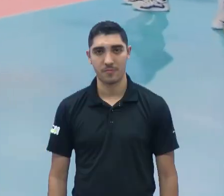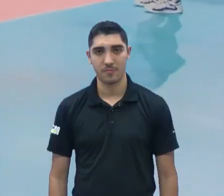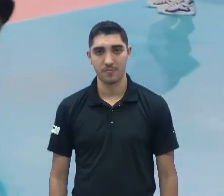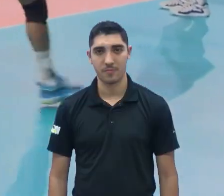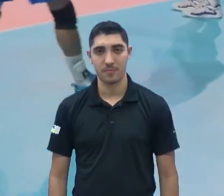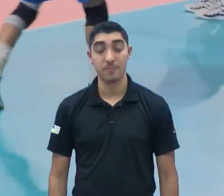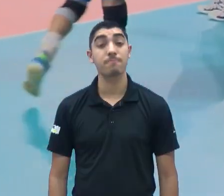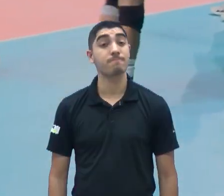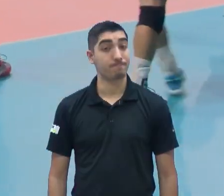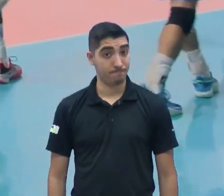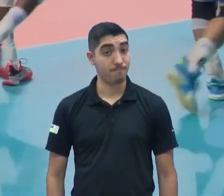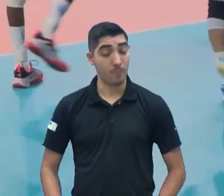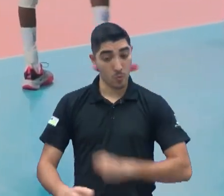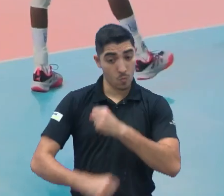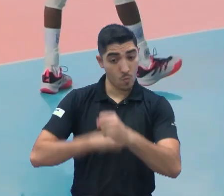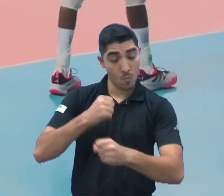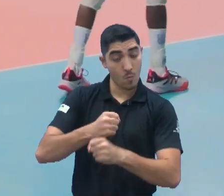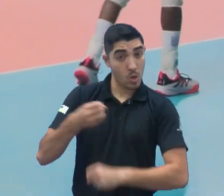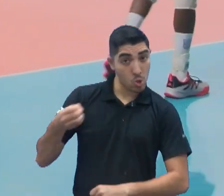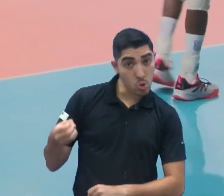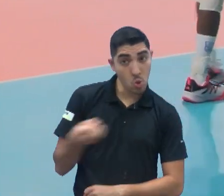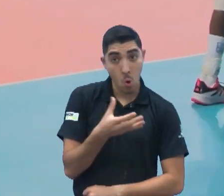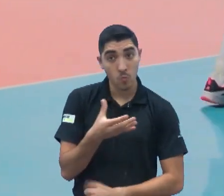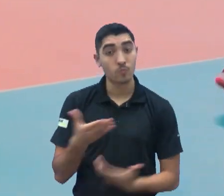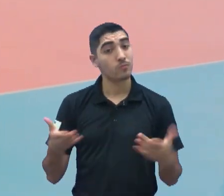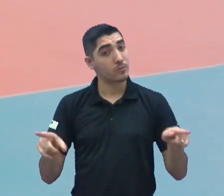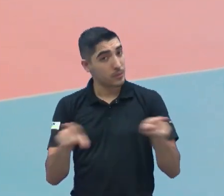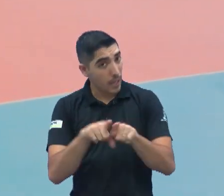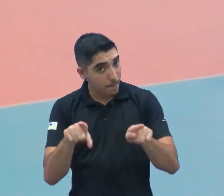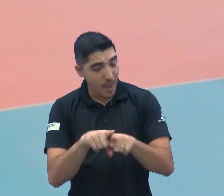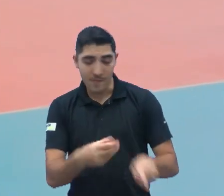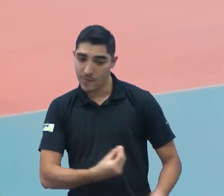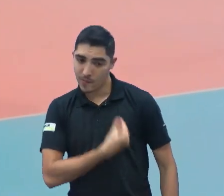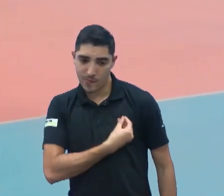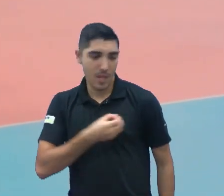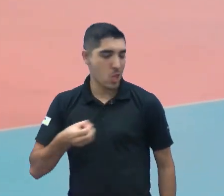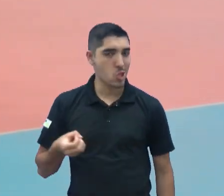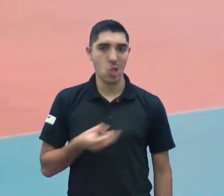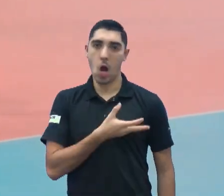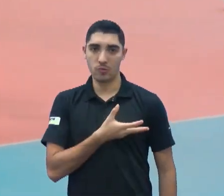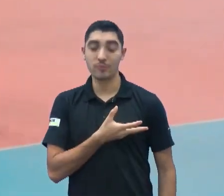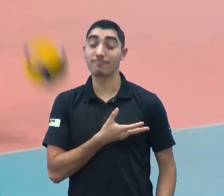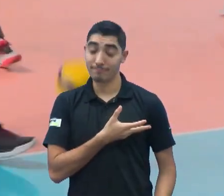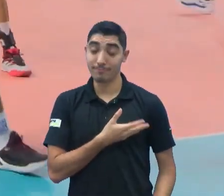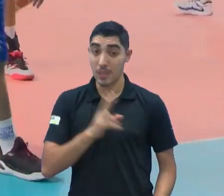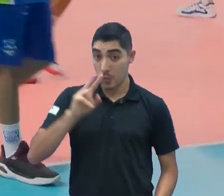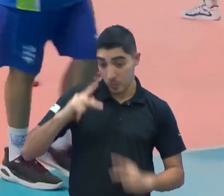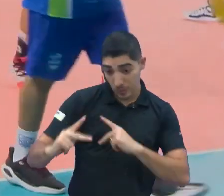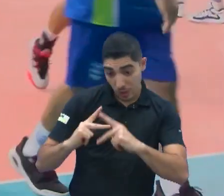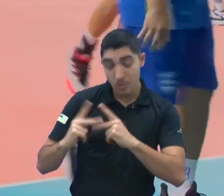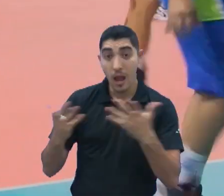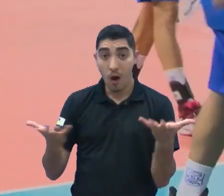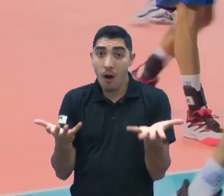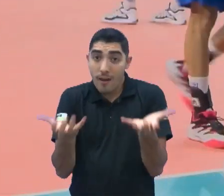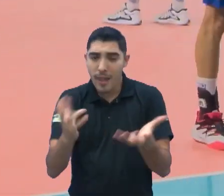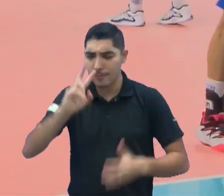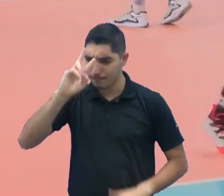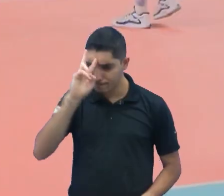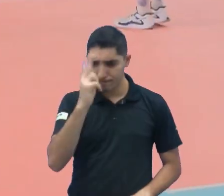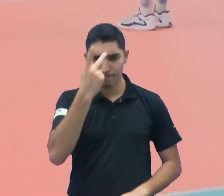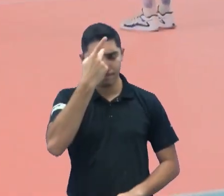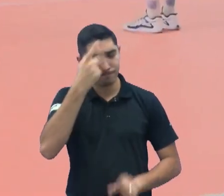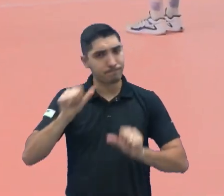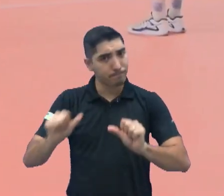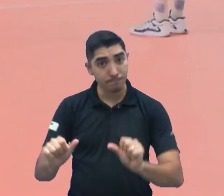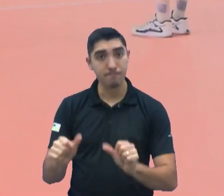Virada de ano e virada de página. É dessa forma que o Vôlei São José quer encarar o início do segundo